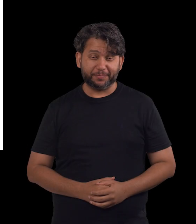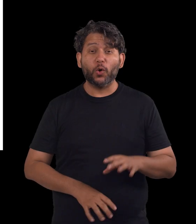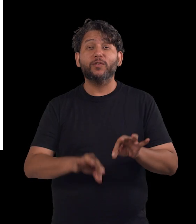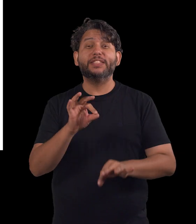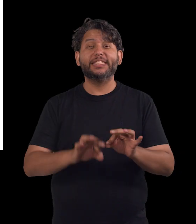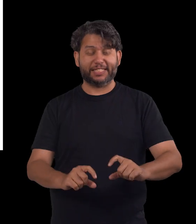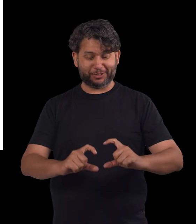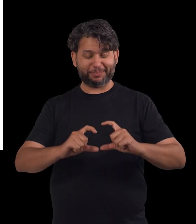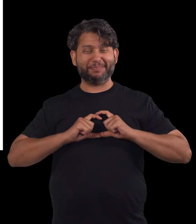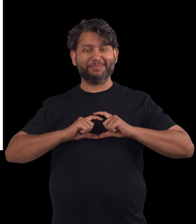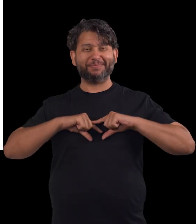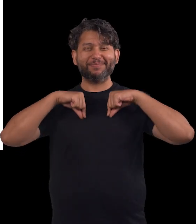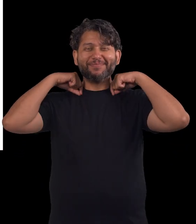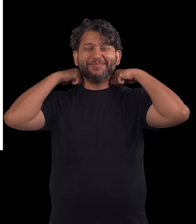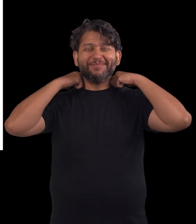Oficina de medalhas.